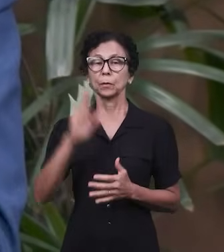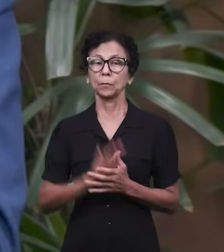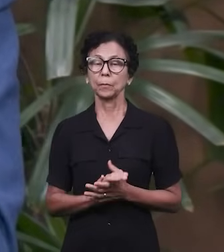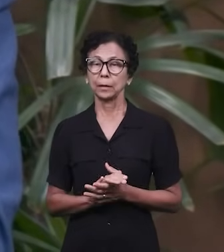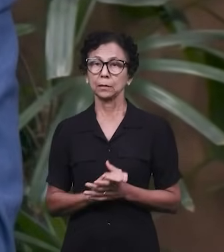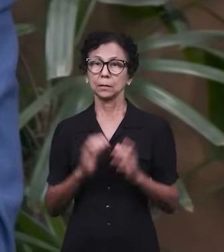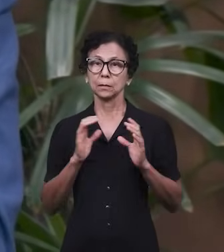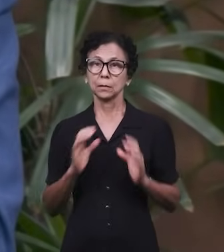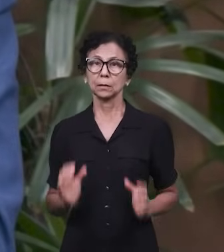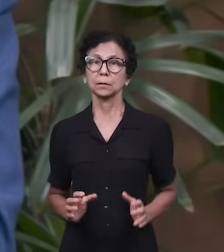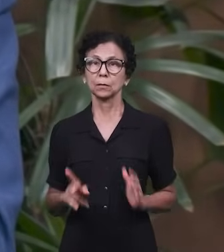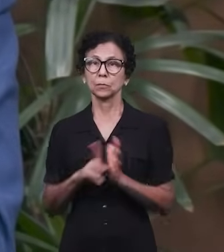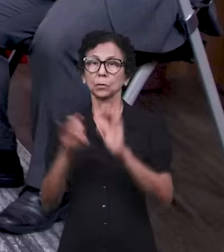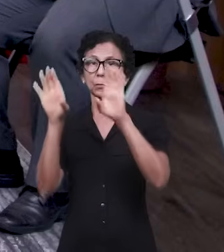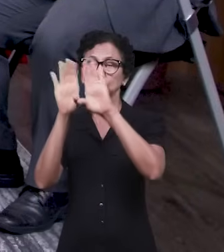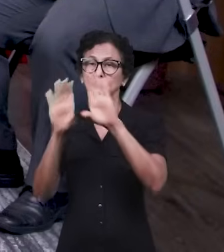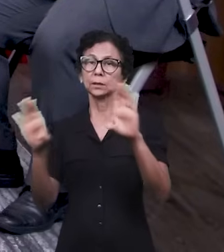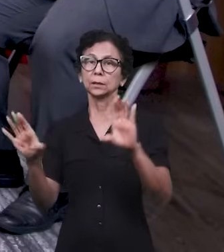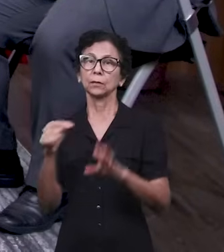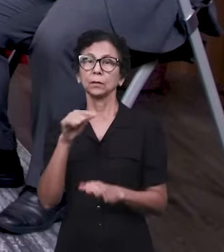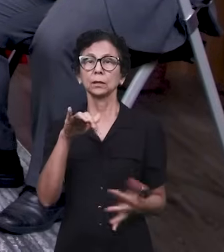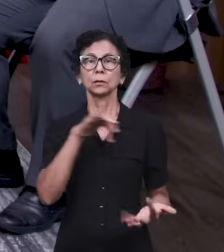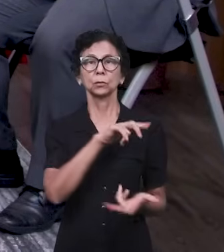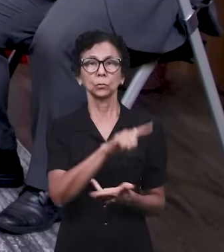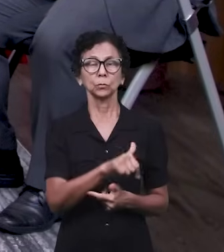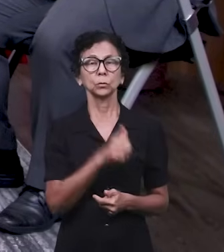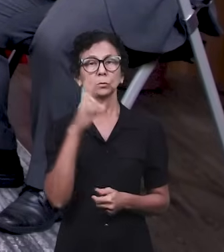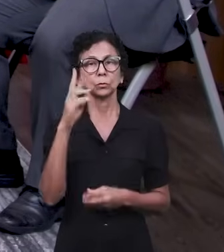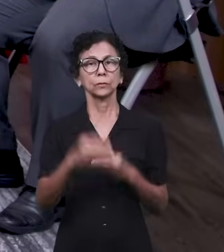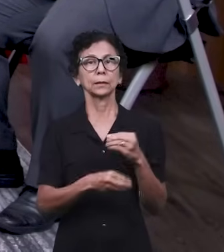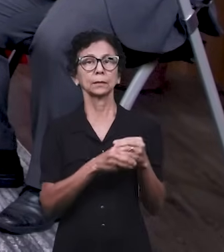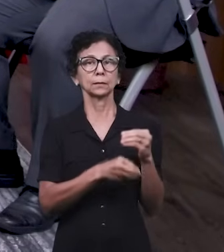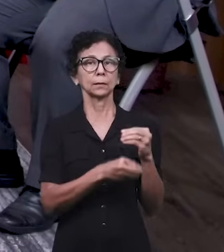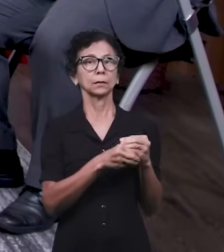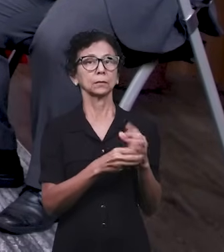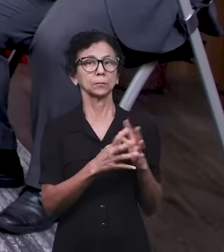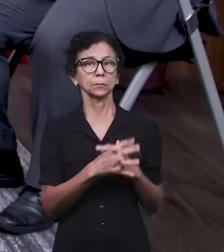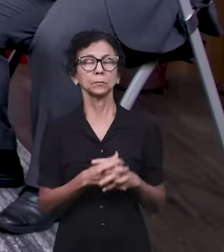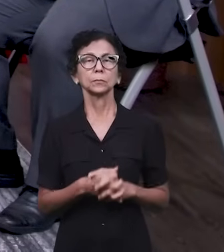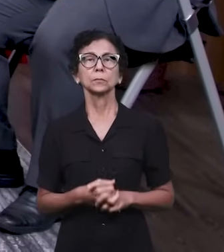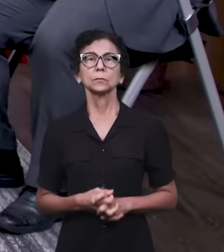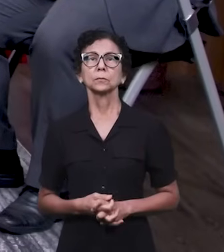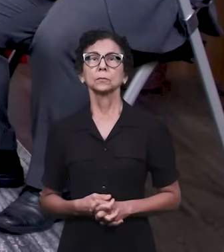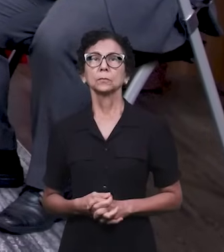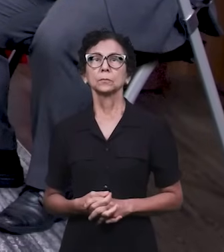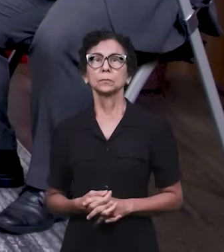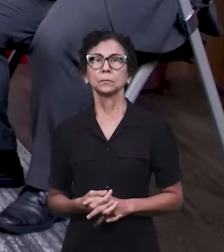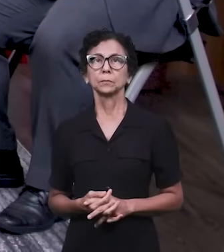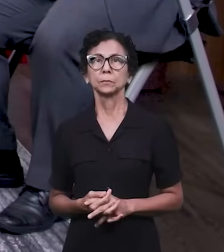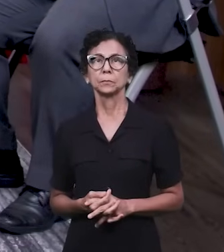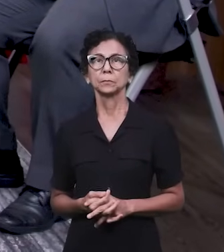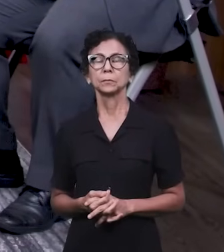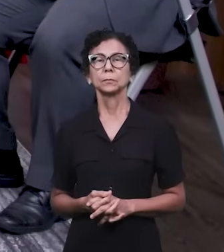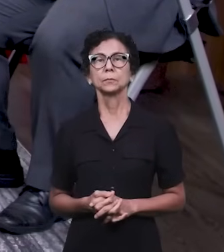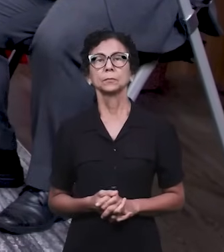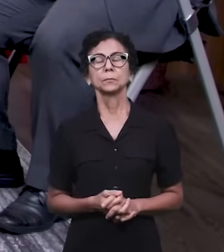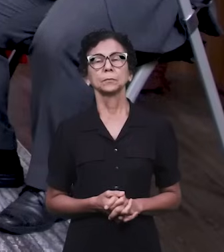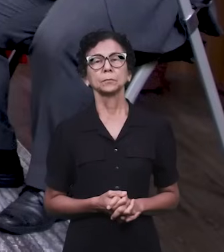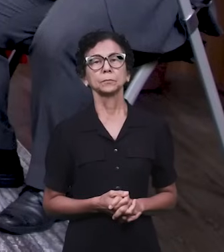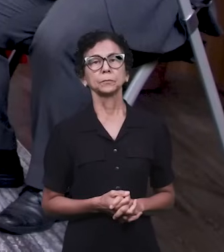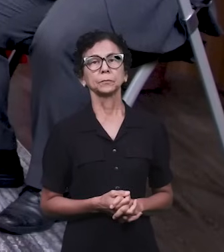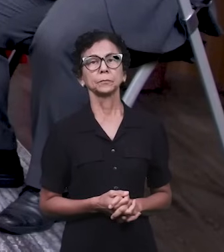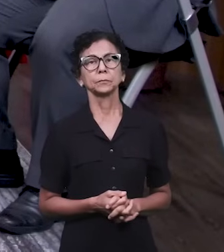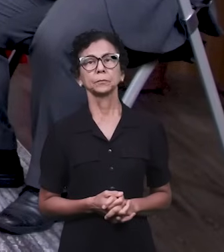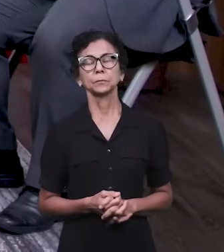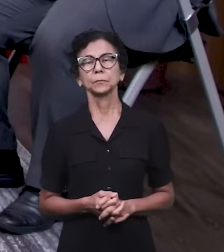vão acontecer. Eu costumo conversar com os meus filhos antes de ir para a escola, né? Falando a respeito do temor do Senhor.